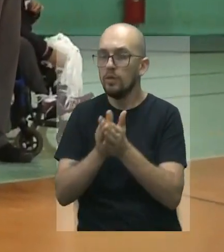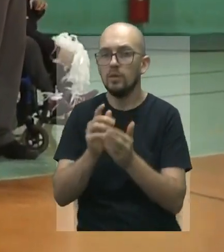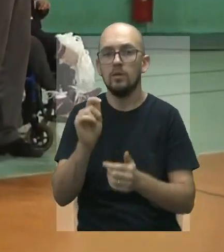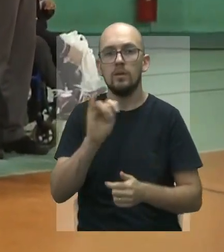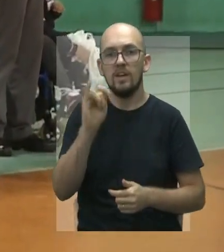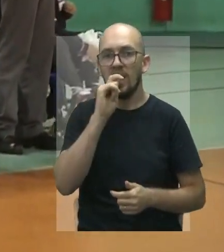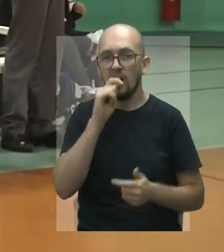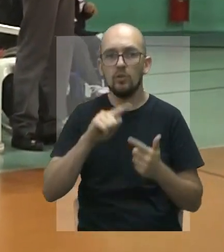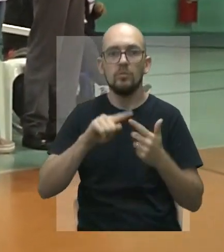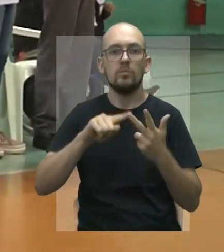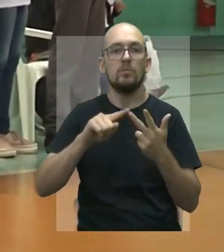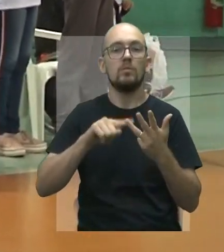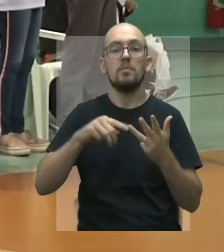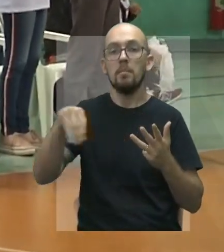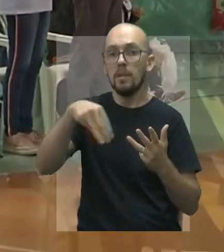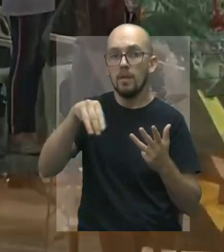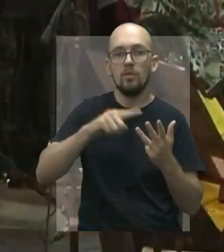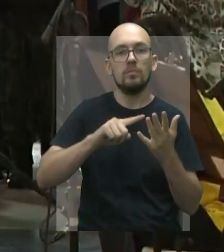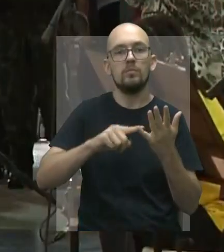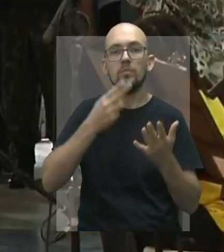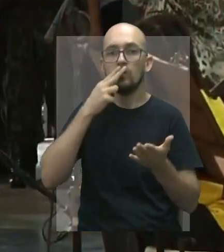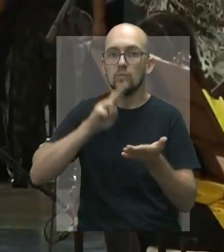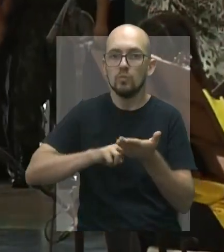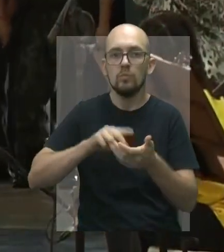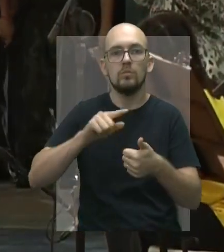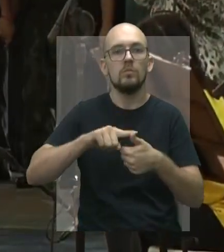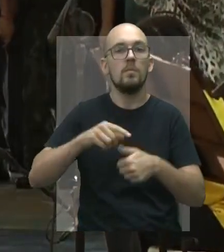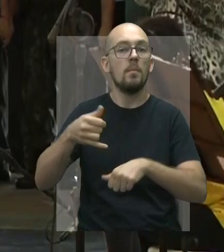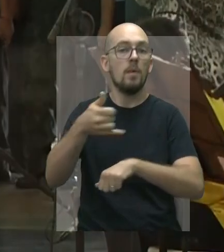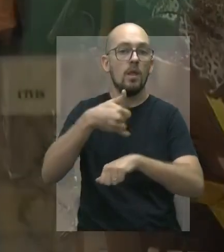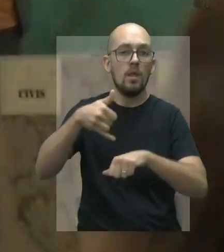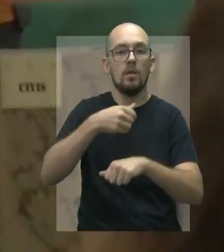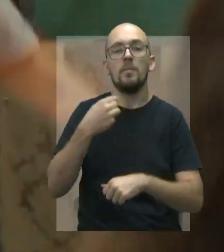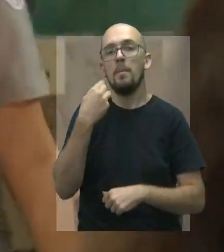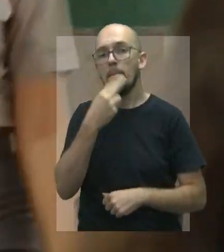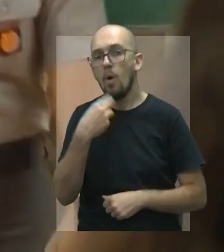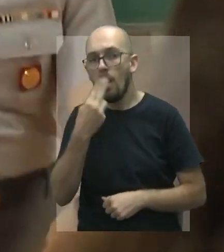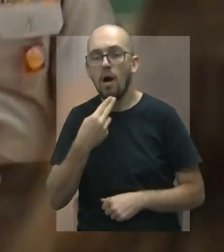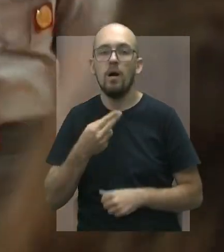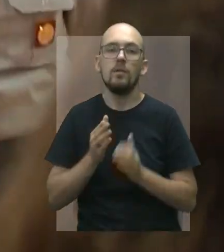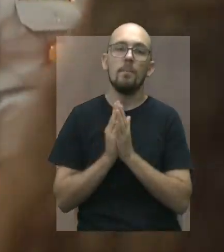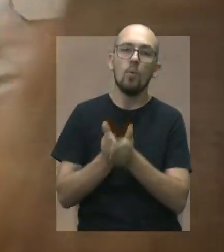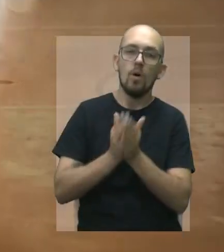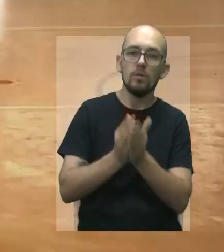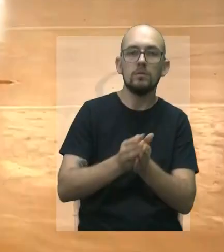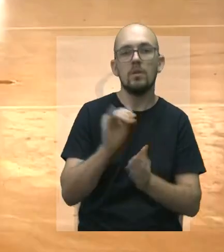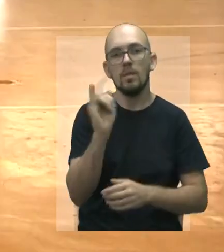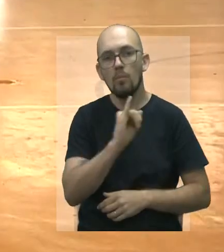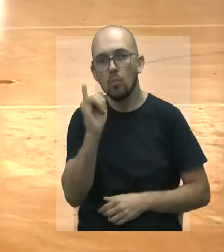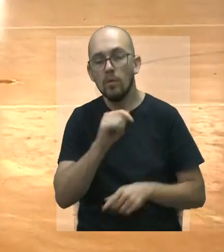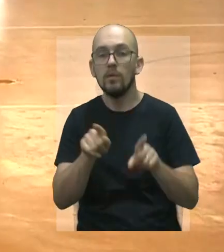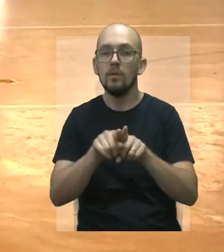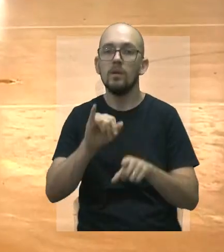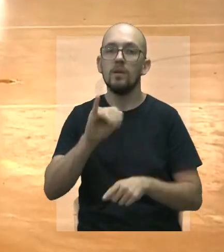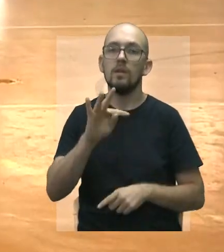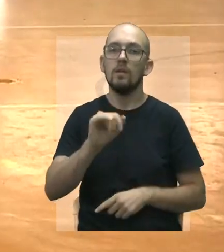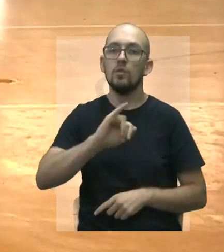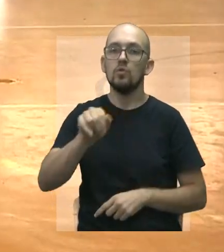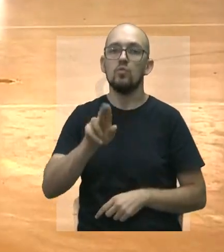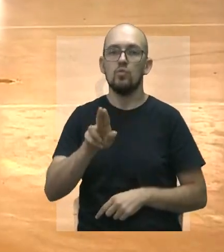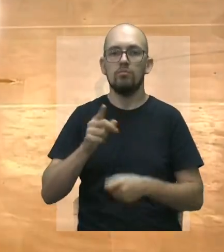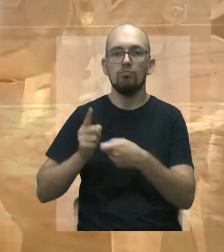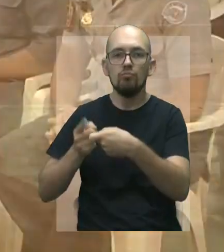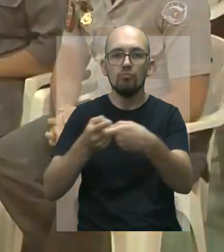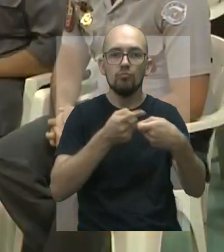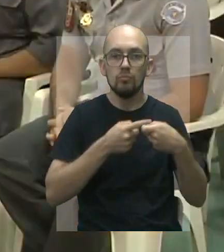Mineiros do Tietê, Dois Córregos, Bariri, Bocaina, Boracéia, Itapuí e Itaju. Também